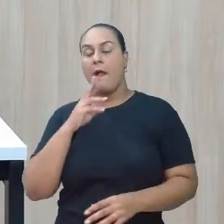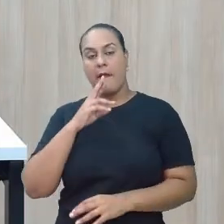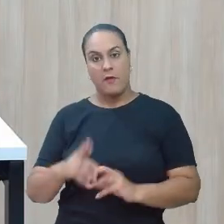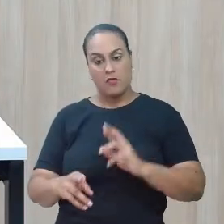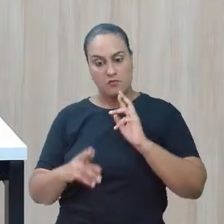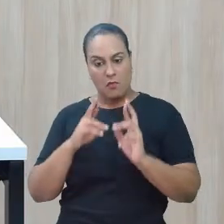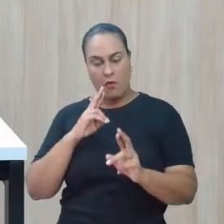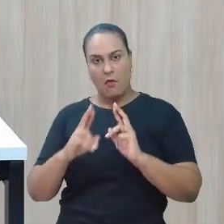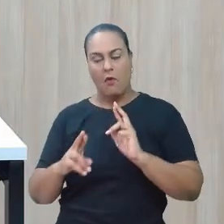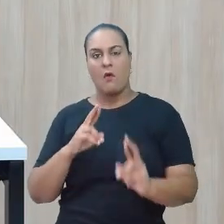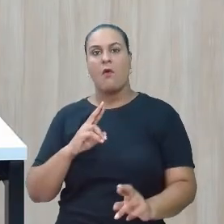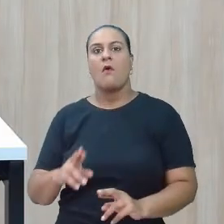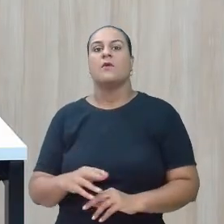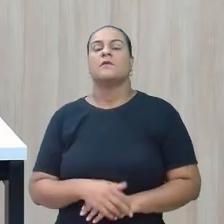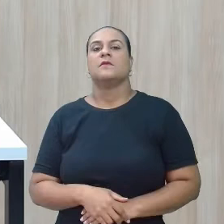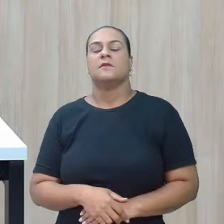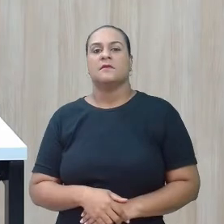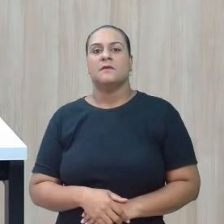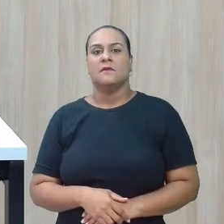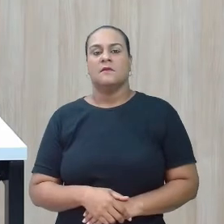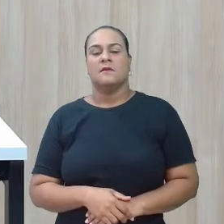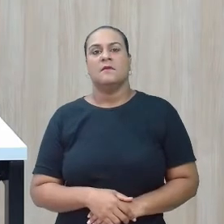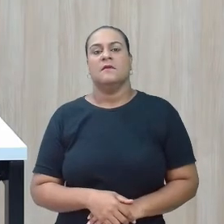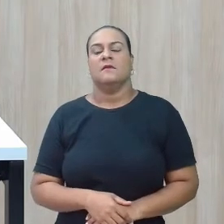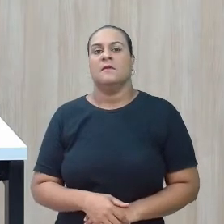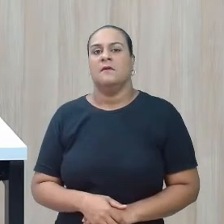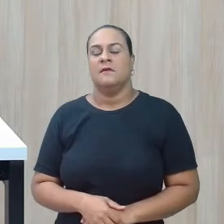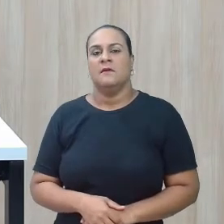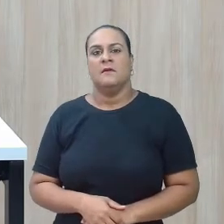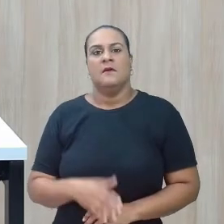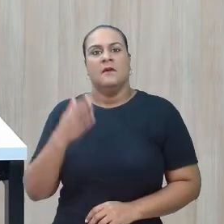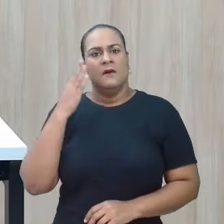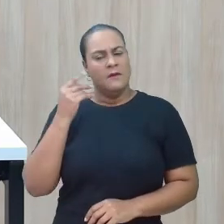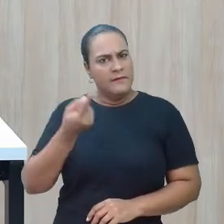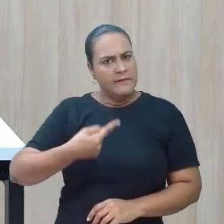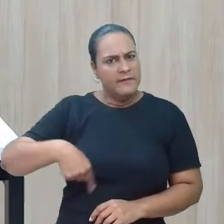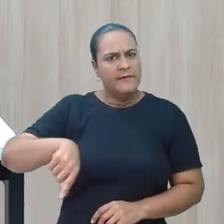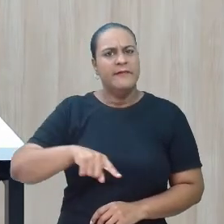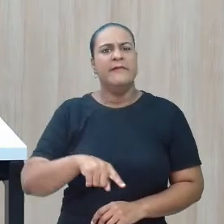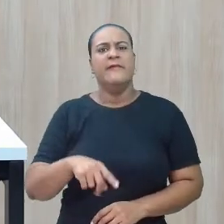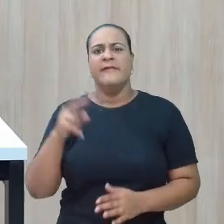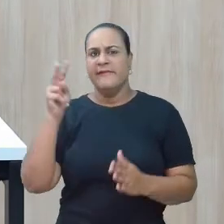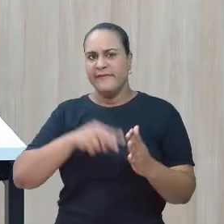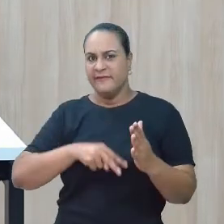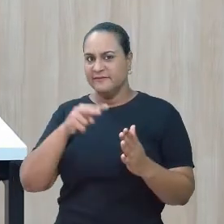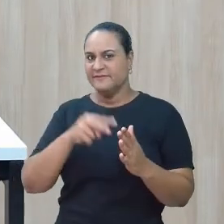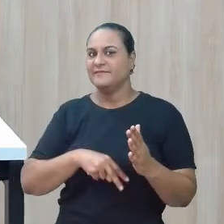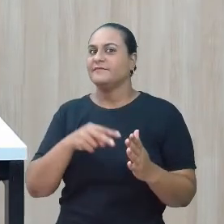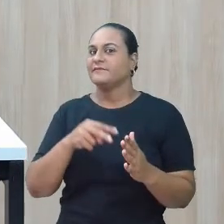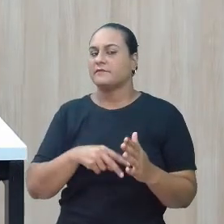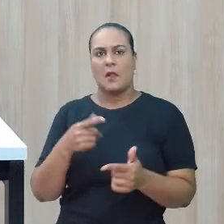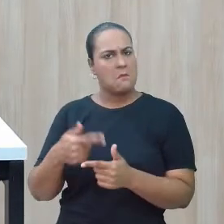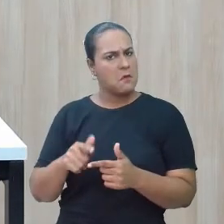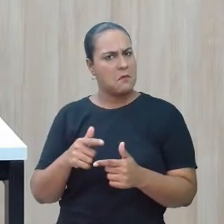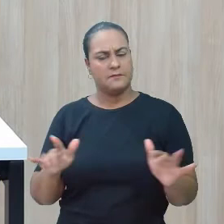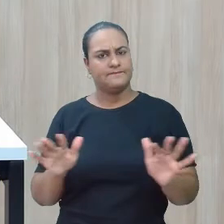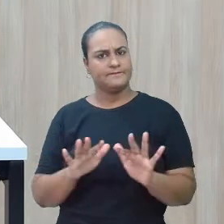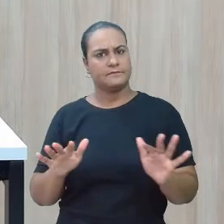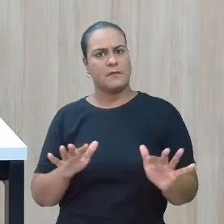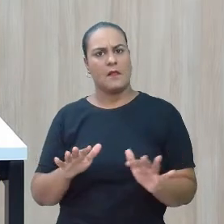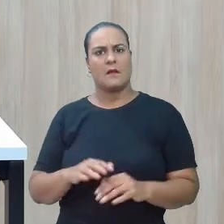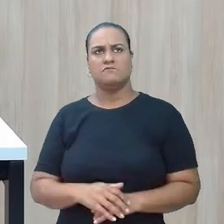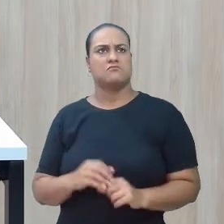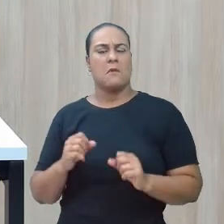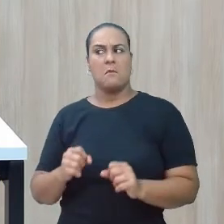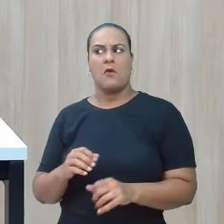nem passa aí, porque eles vão... Eu sei que vocês estão lendo a resposta um do outro, mas não tem problema. Porque você pode achar